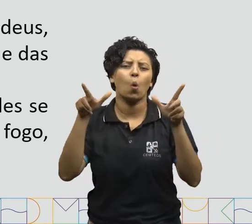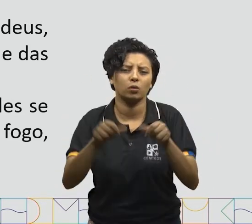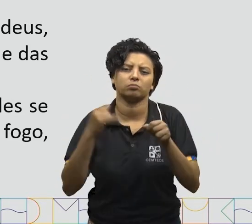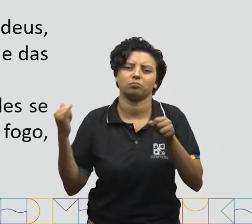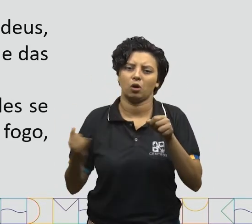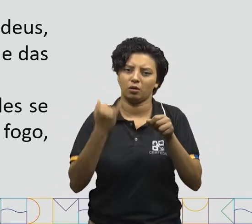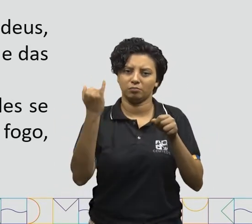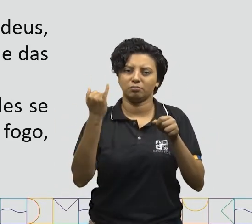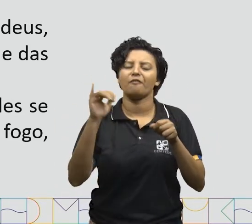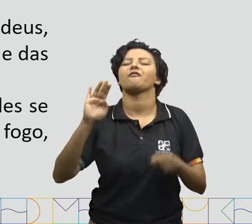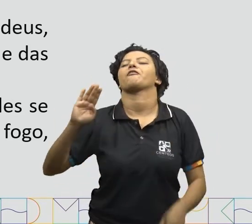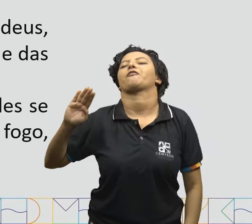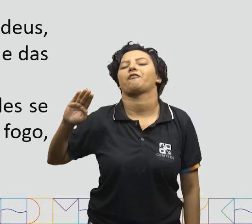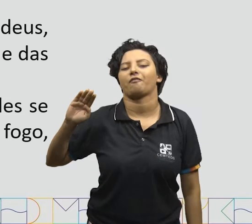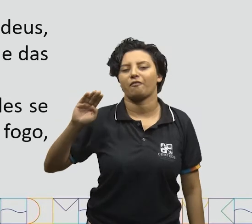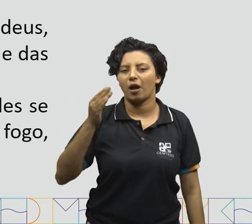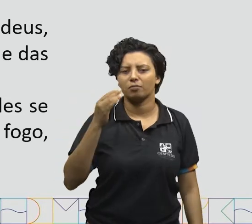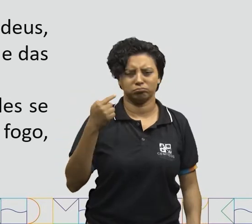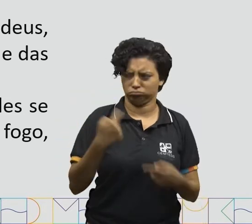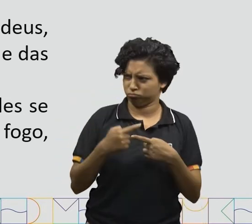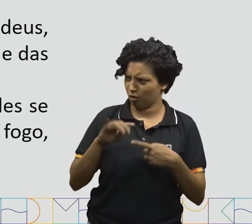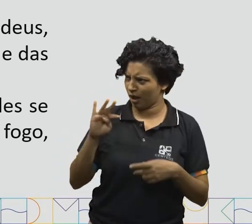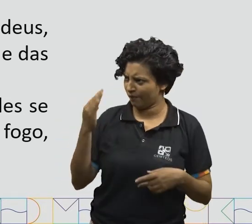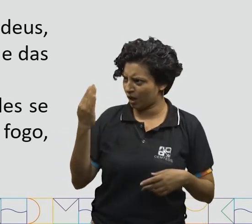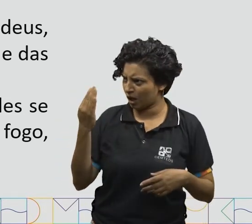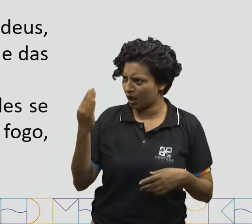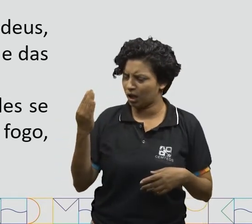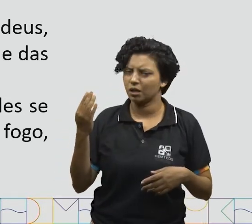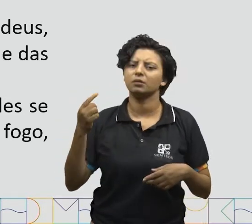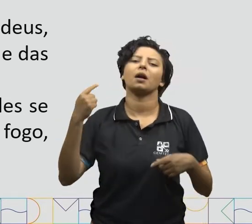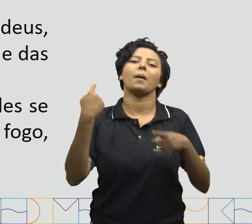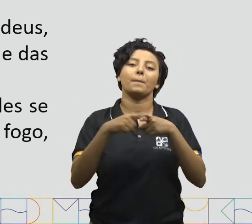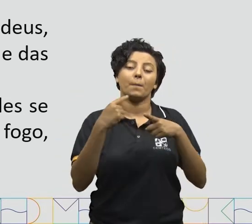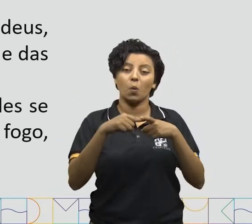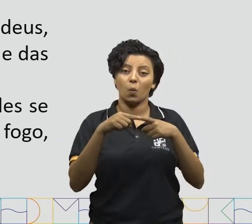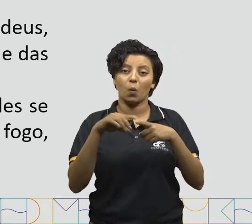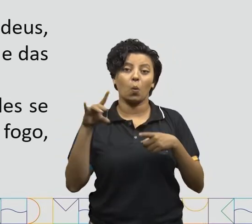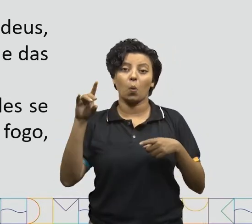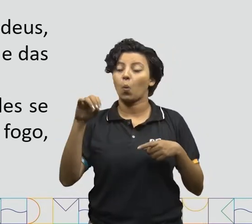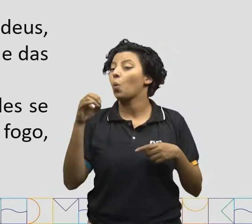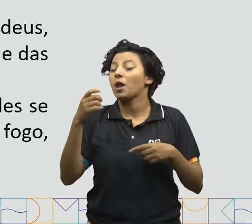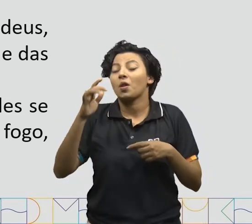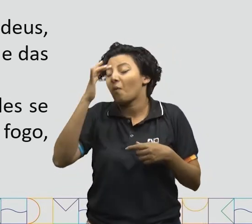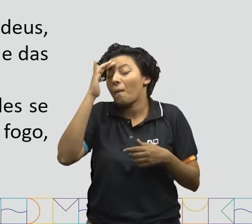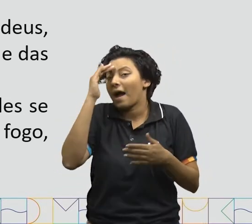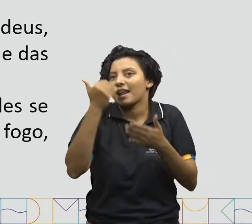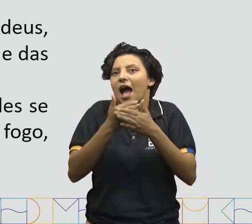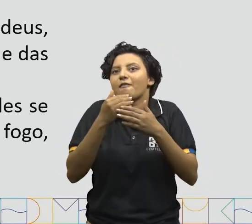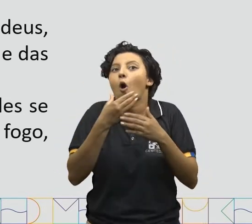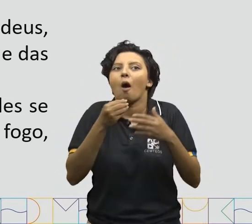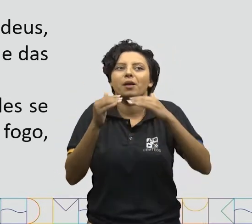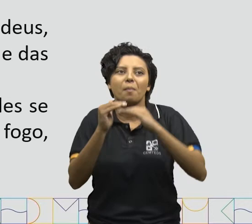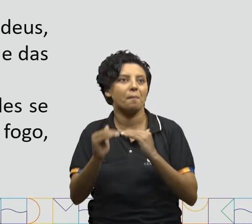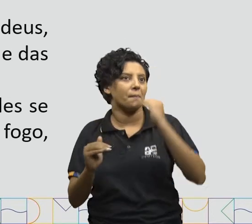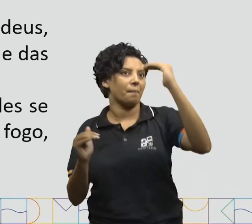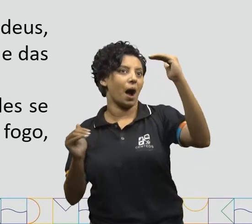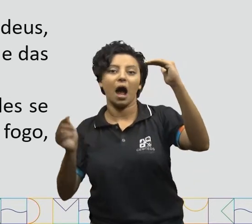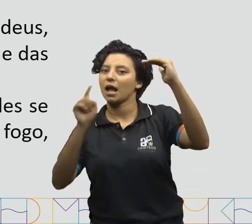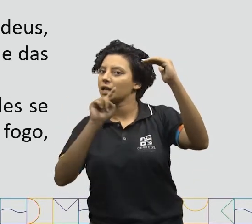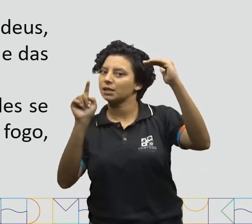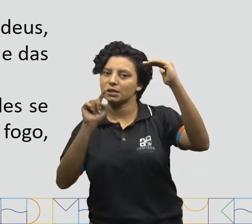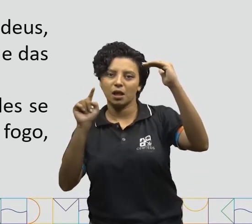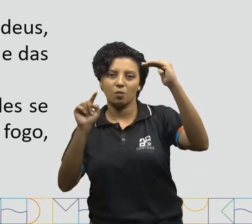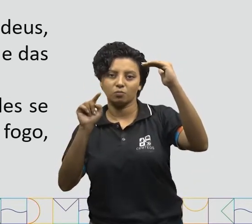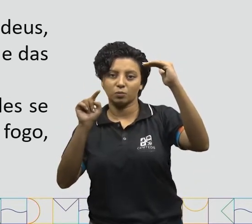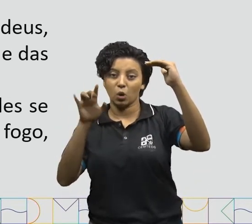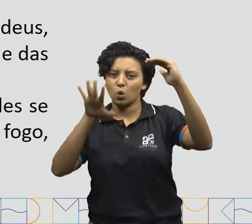é falso. Mas por que, professor, é falso? Porque os coiçãs não se consideravam superiores. Eles acreditavam